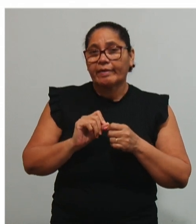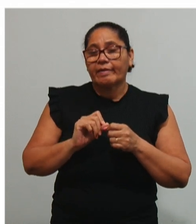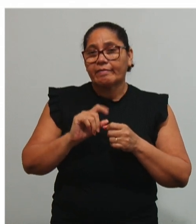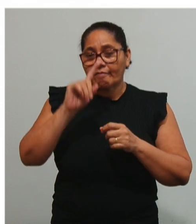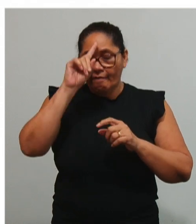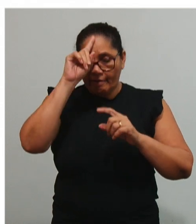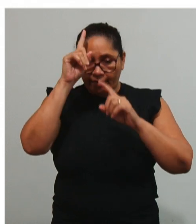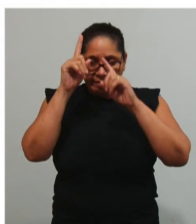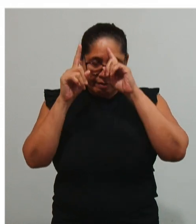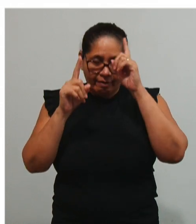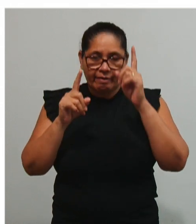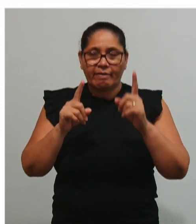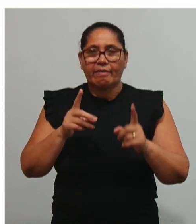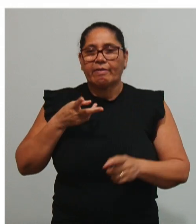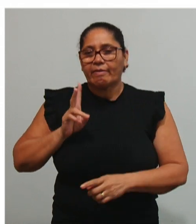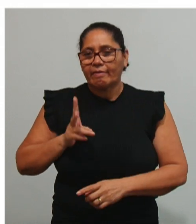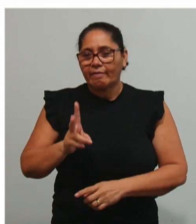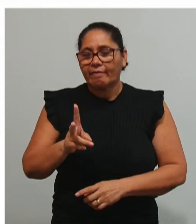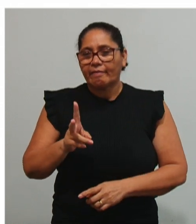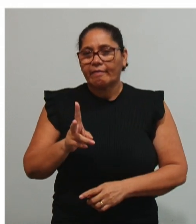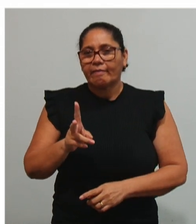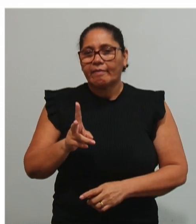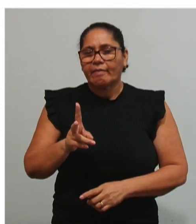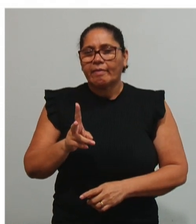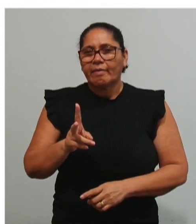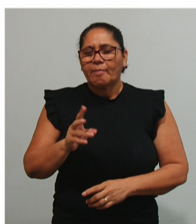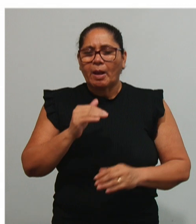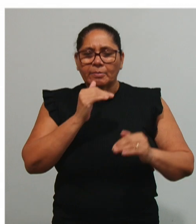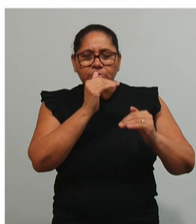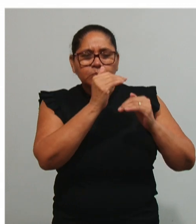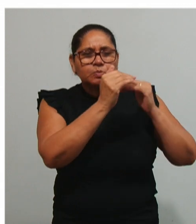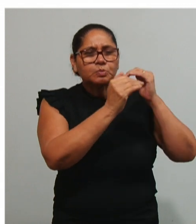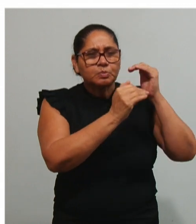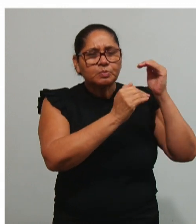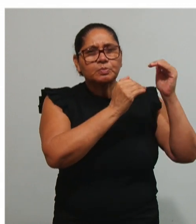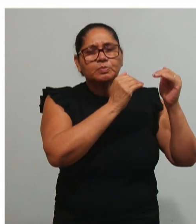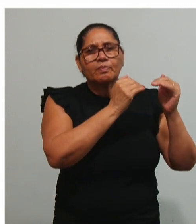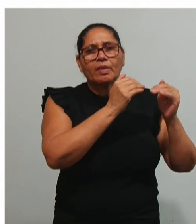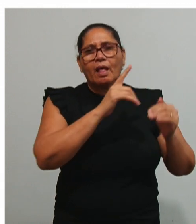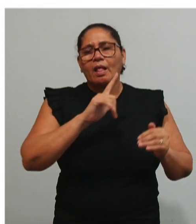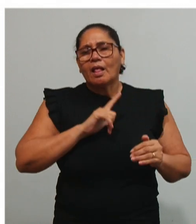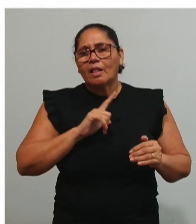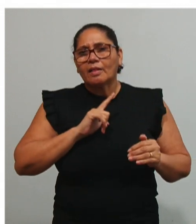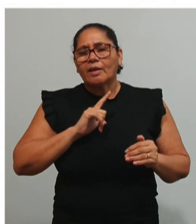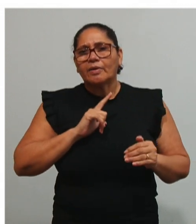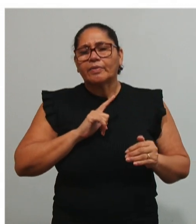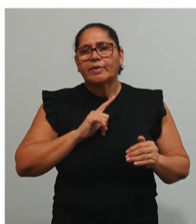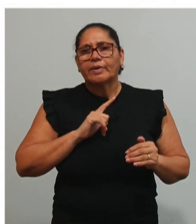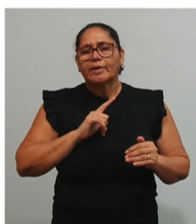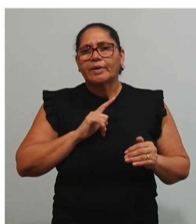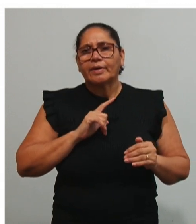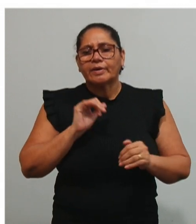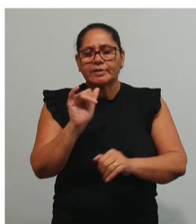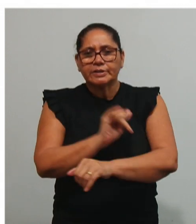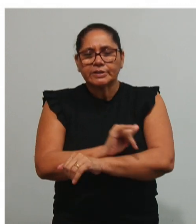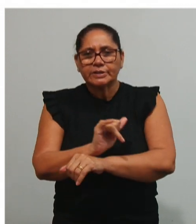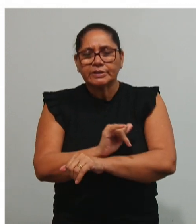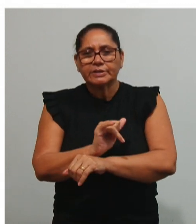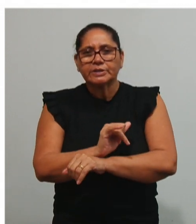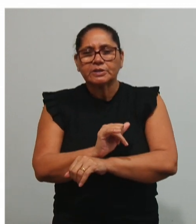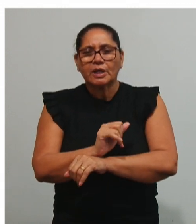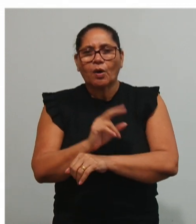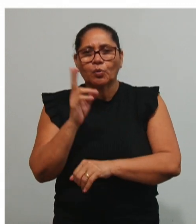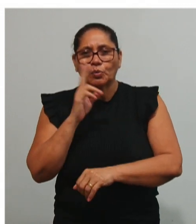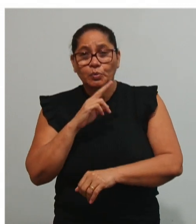ideias adiante. Só que ao longo desse processo, nós temos o que o autor chama de estratégia